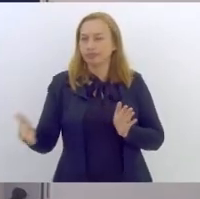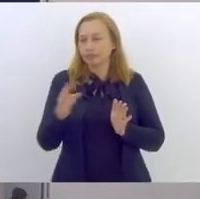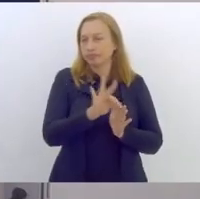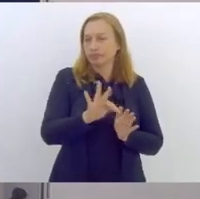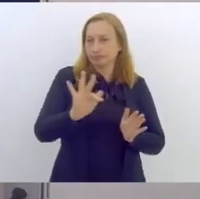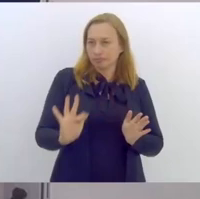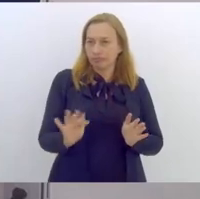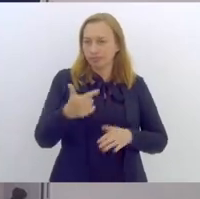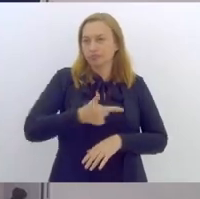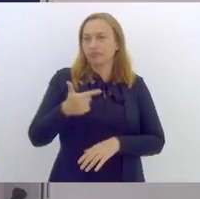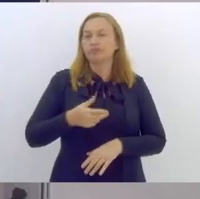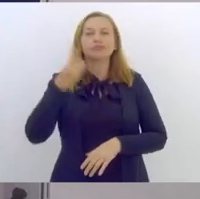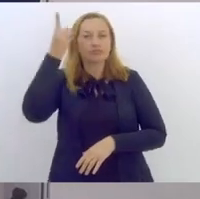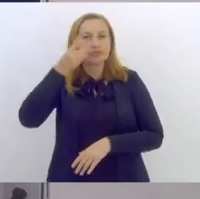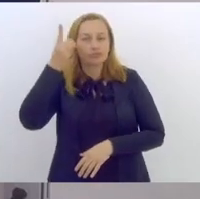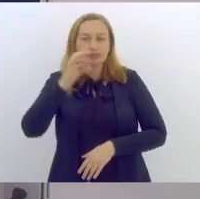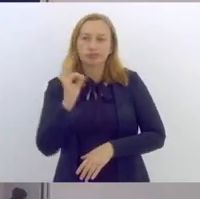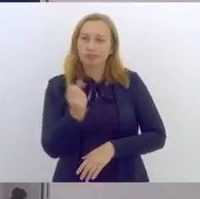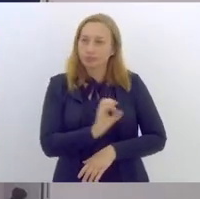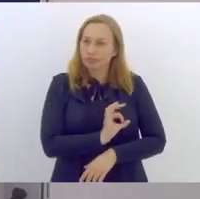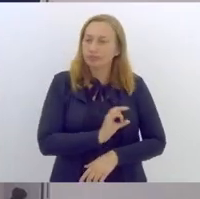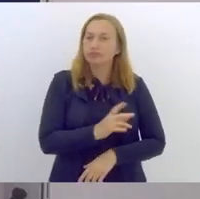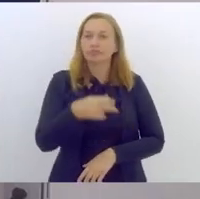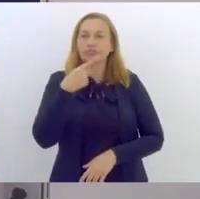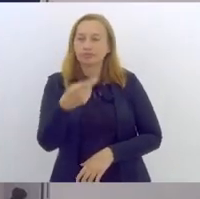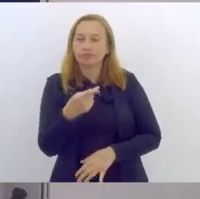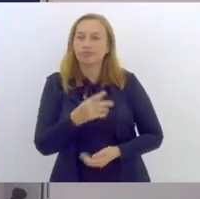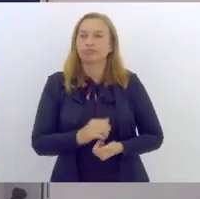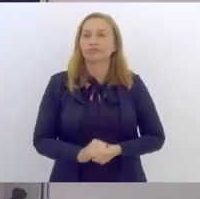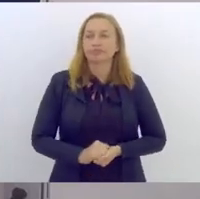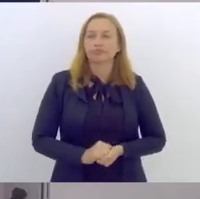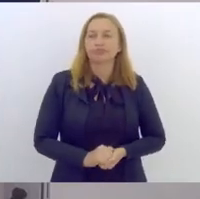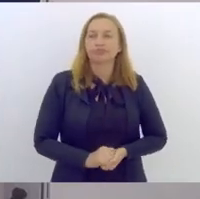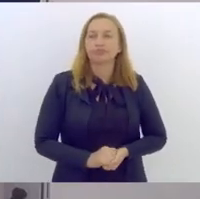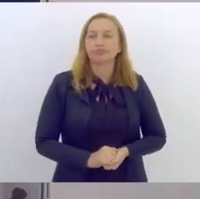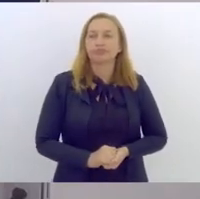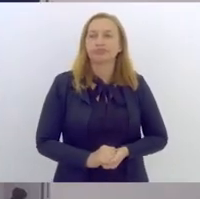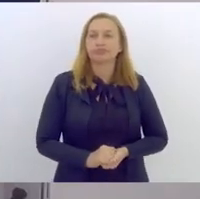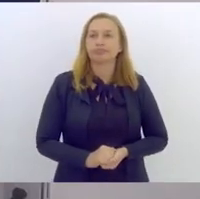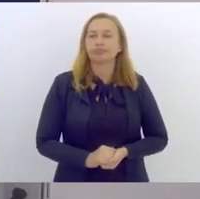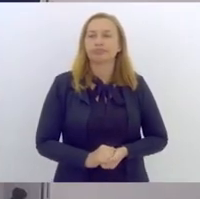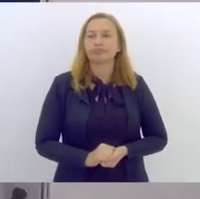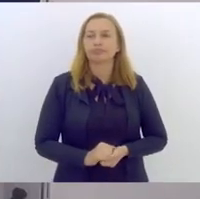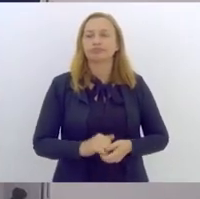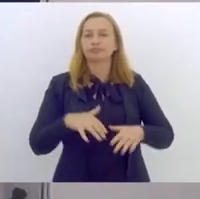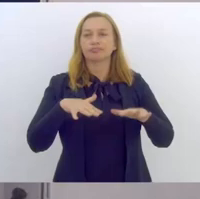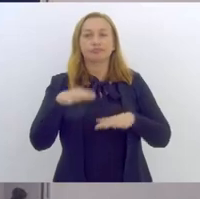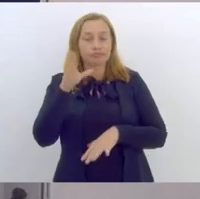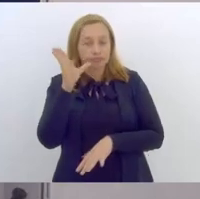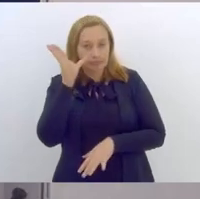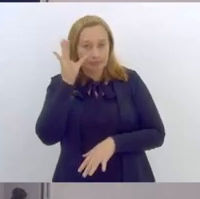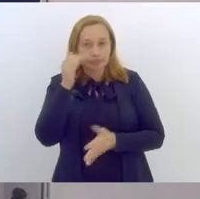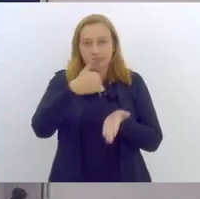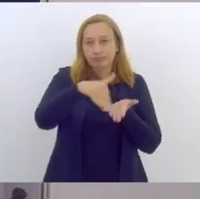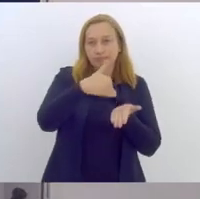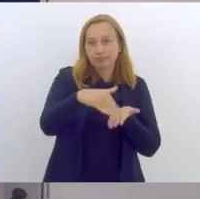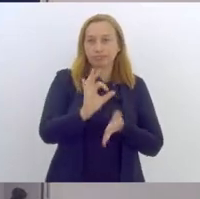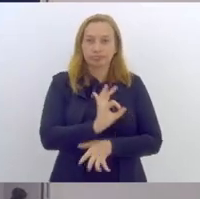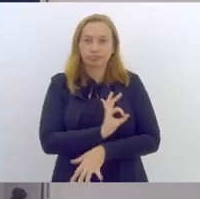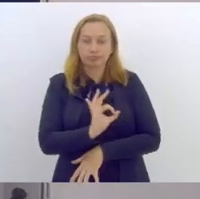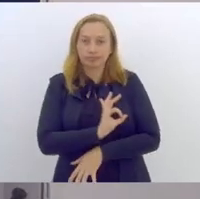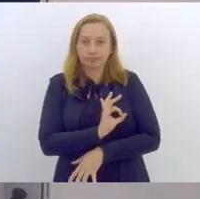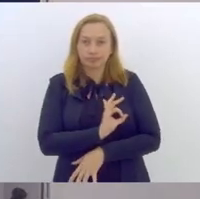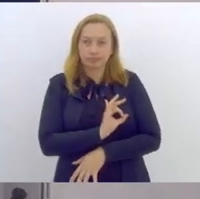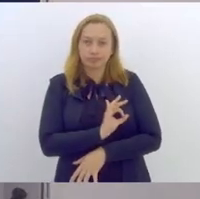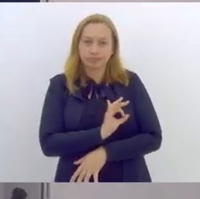conforme a deputada Marta Rocha bem disse se há se há a manifestação de interesse da secretaria de polícia em